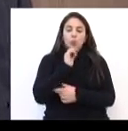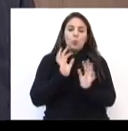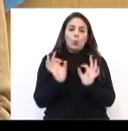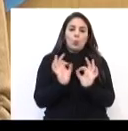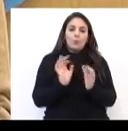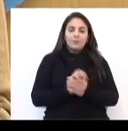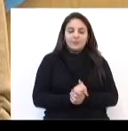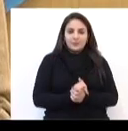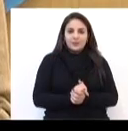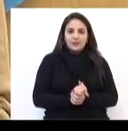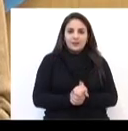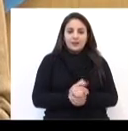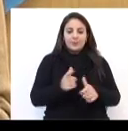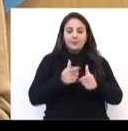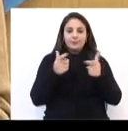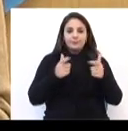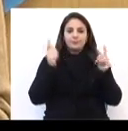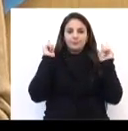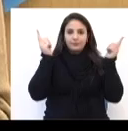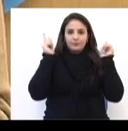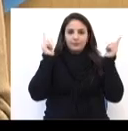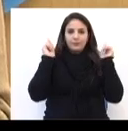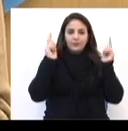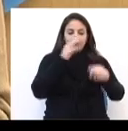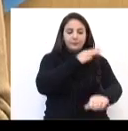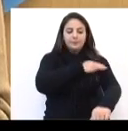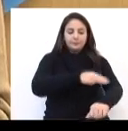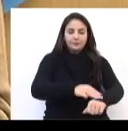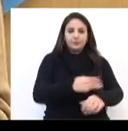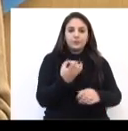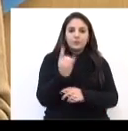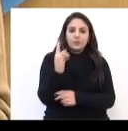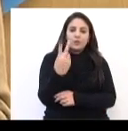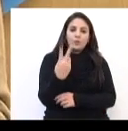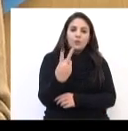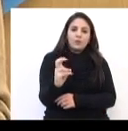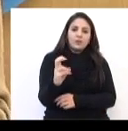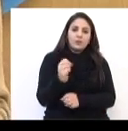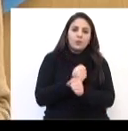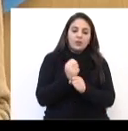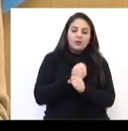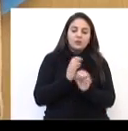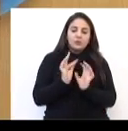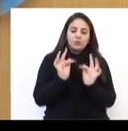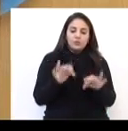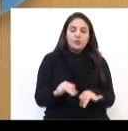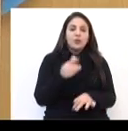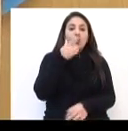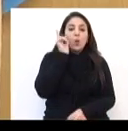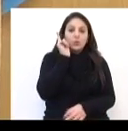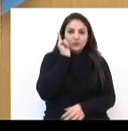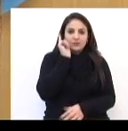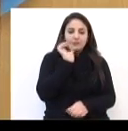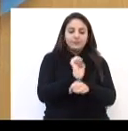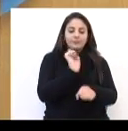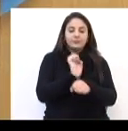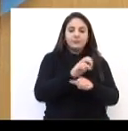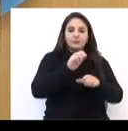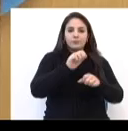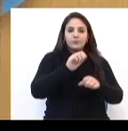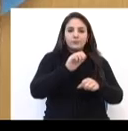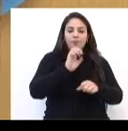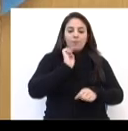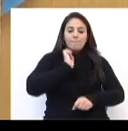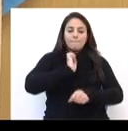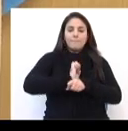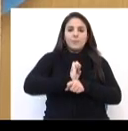queremos isso. A maior greve do magistério dos últimos 25 anos encerrou ontem no estado. A paralisação